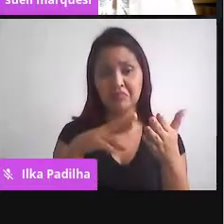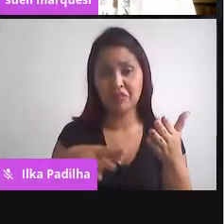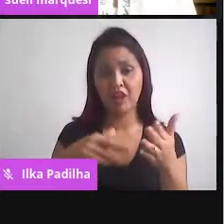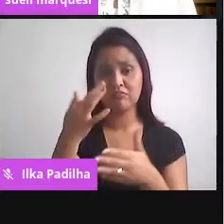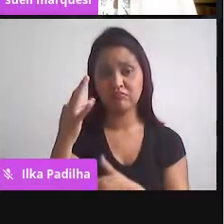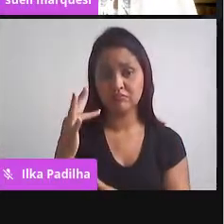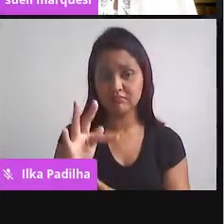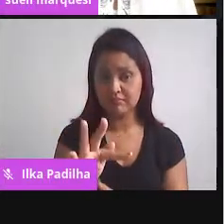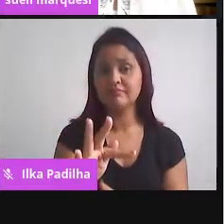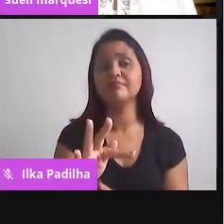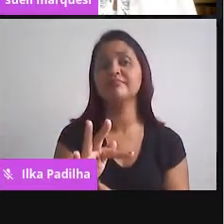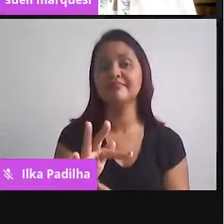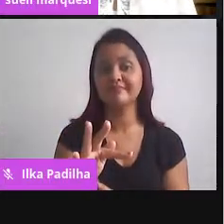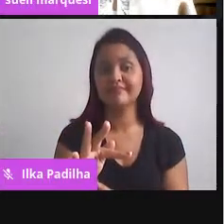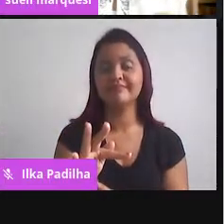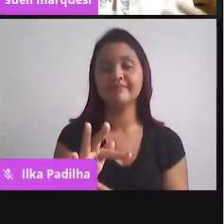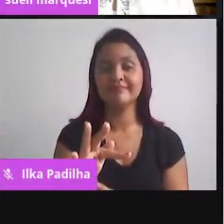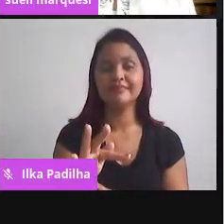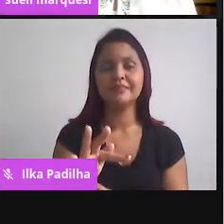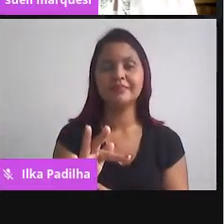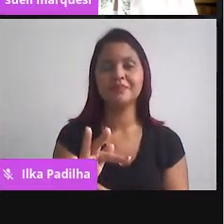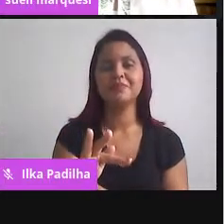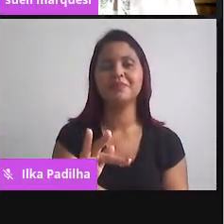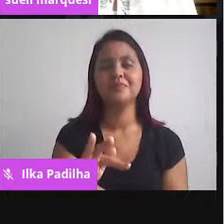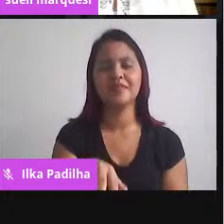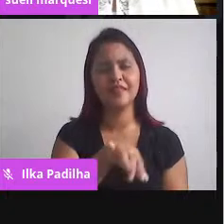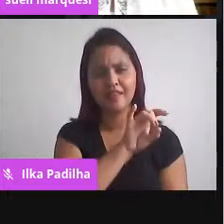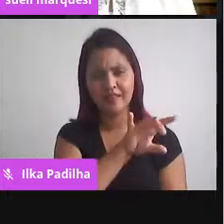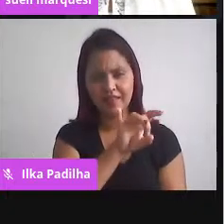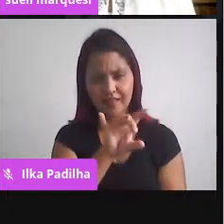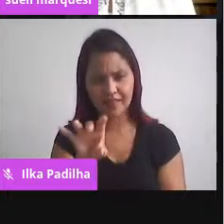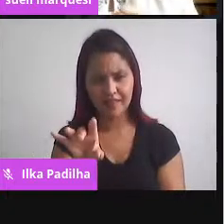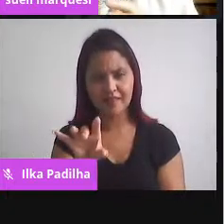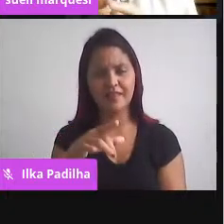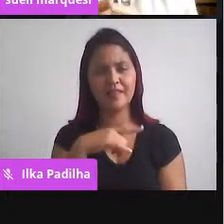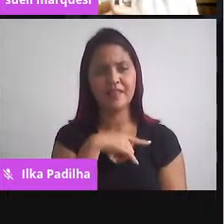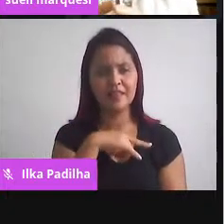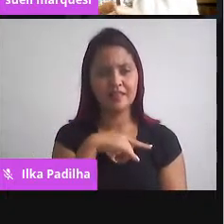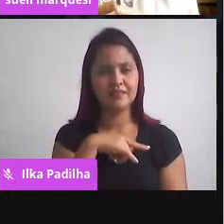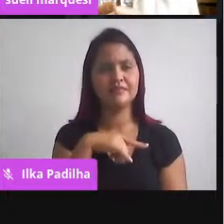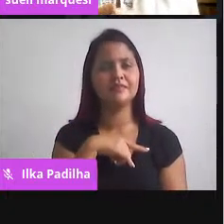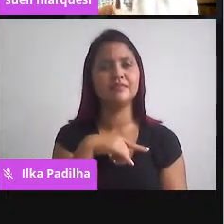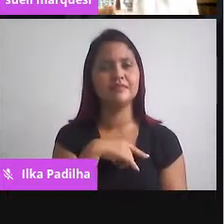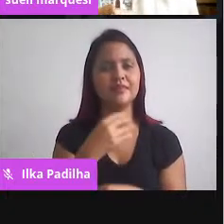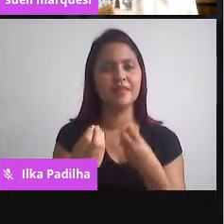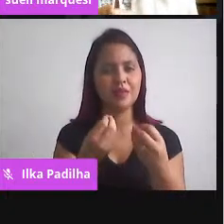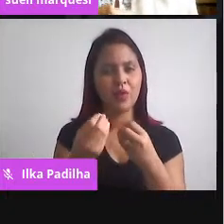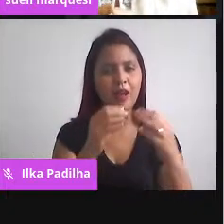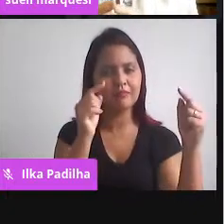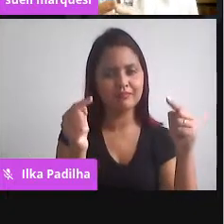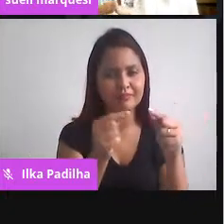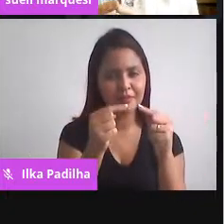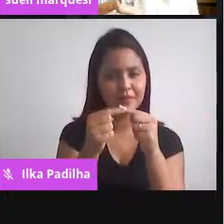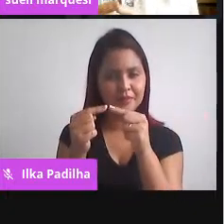técnicos, né? Sendo que em cada uma nós temos, de fato, determinadas